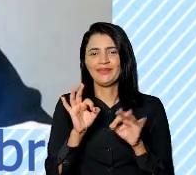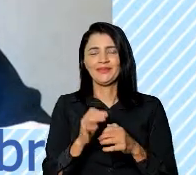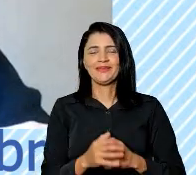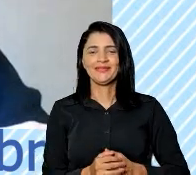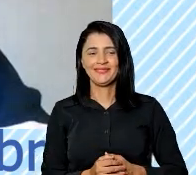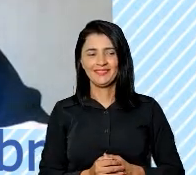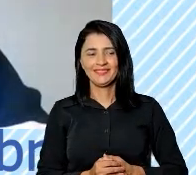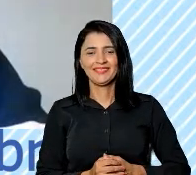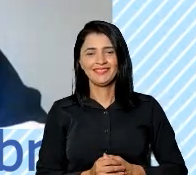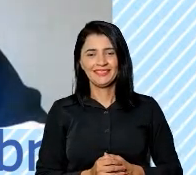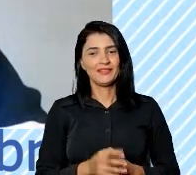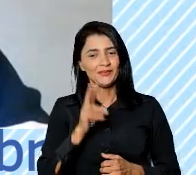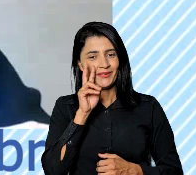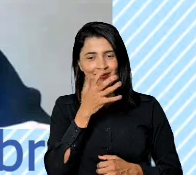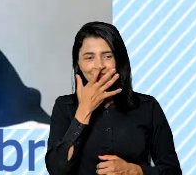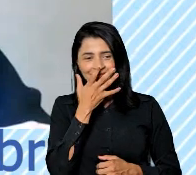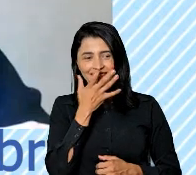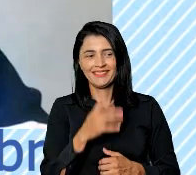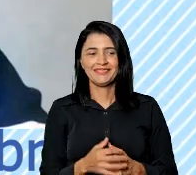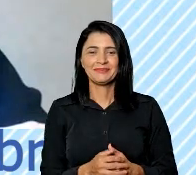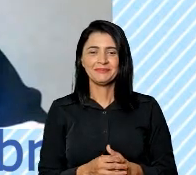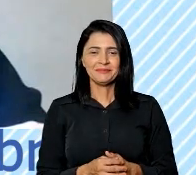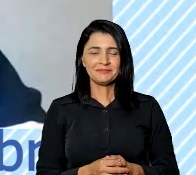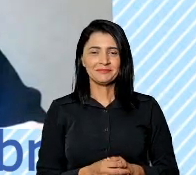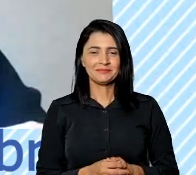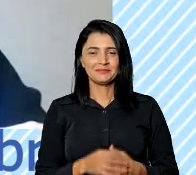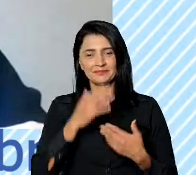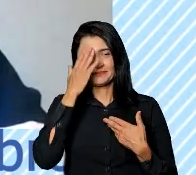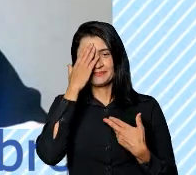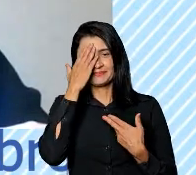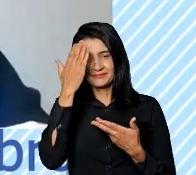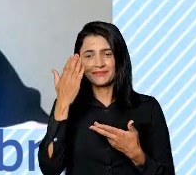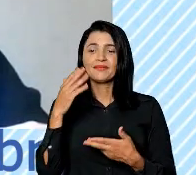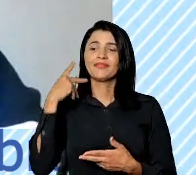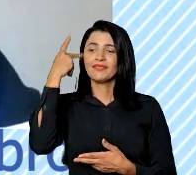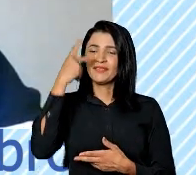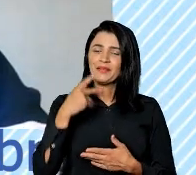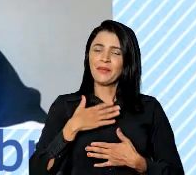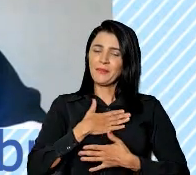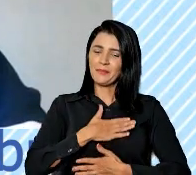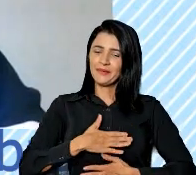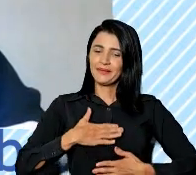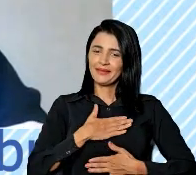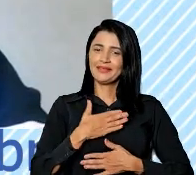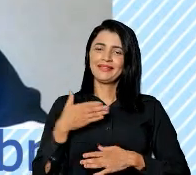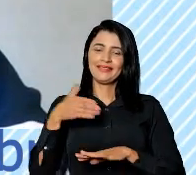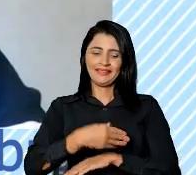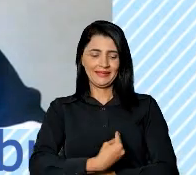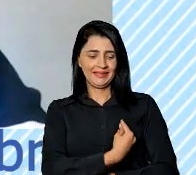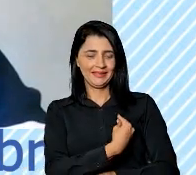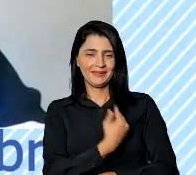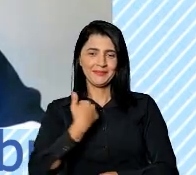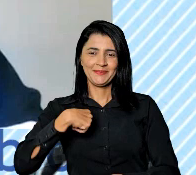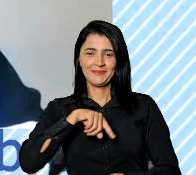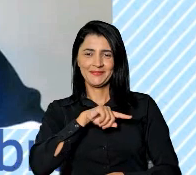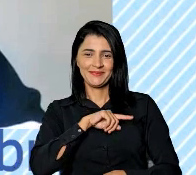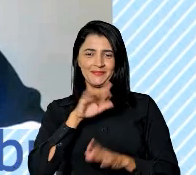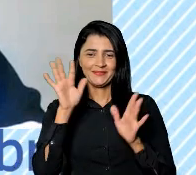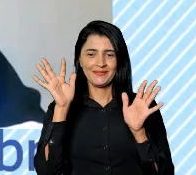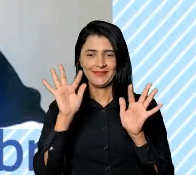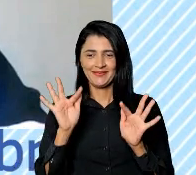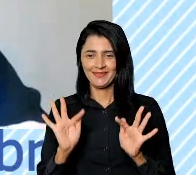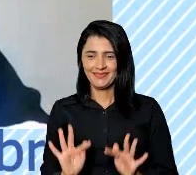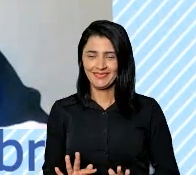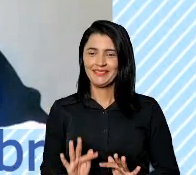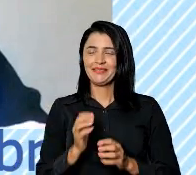então. Fico aqui assistindo. Obrigada, vereadora. É um prazer tê-la conosco, uma satisfação enorme. Muito obrigada. Que